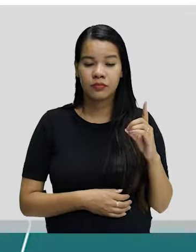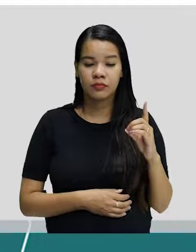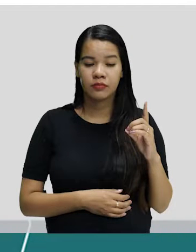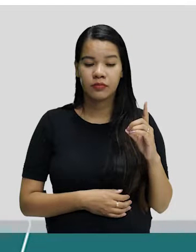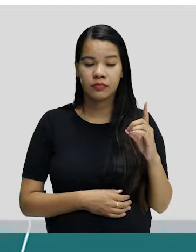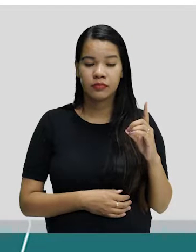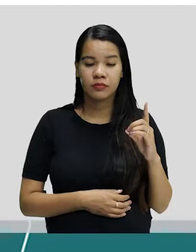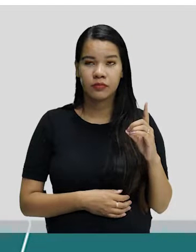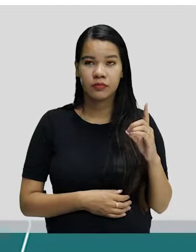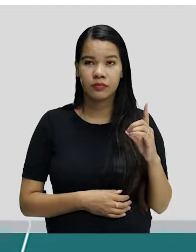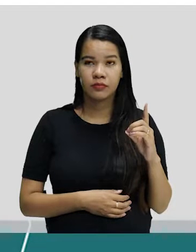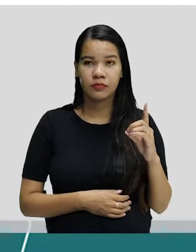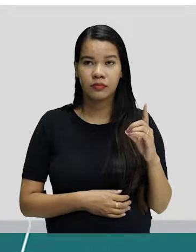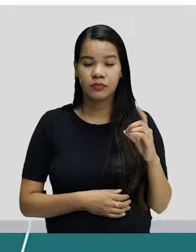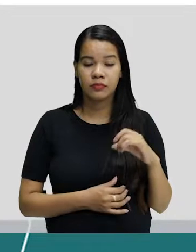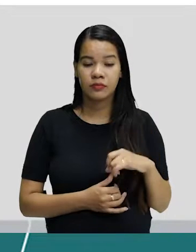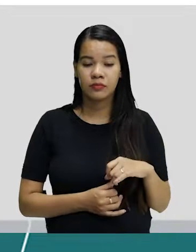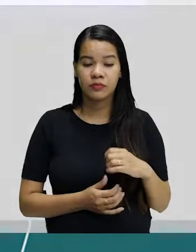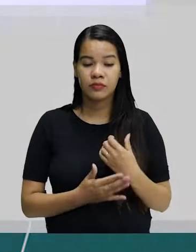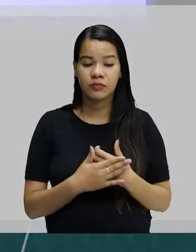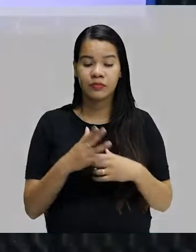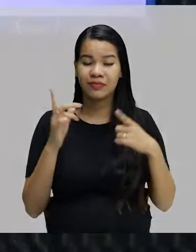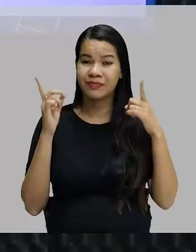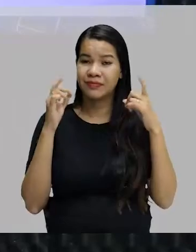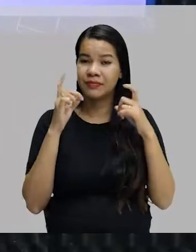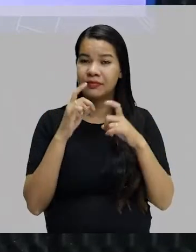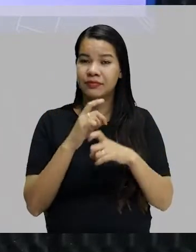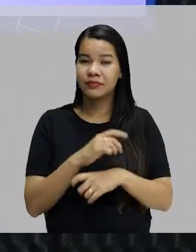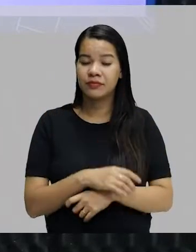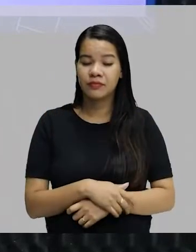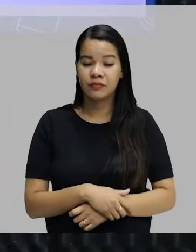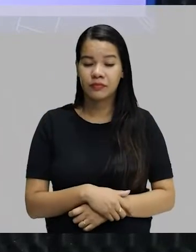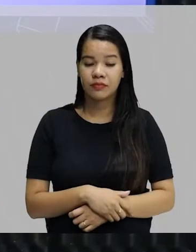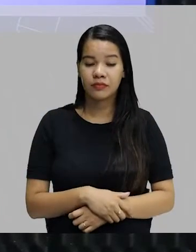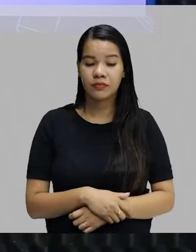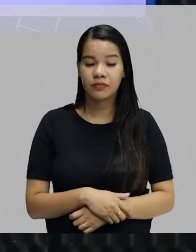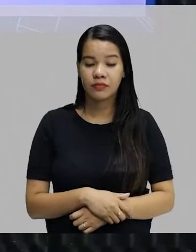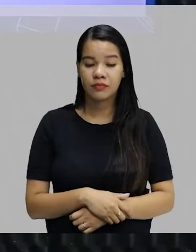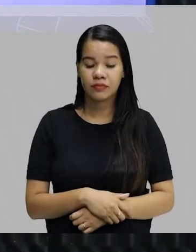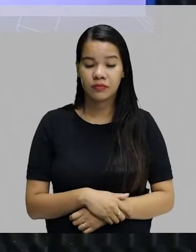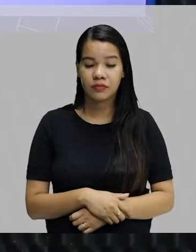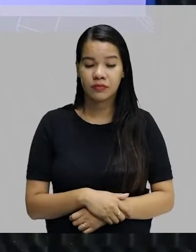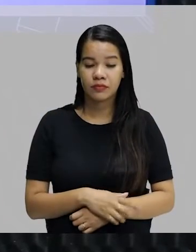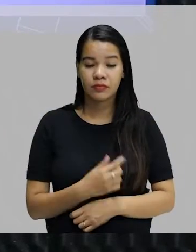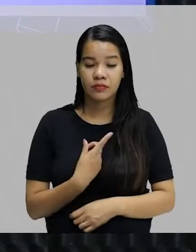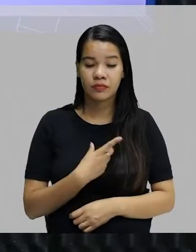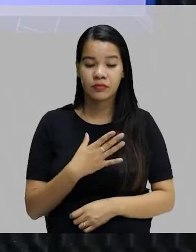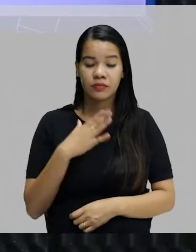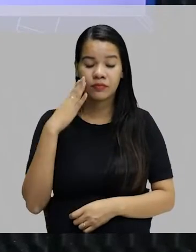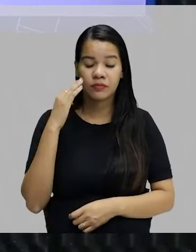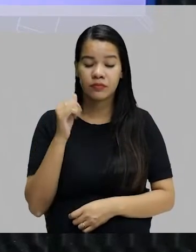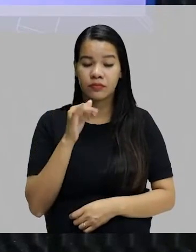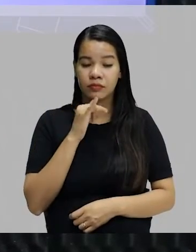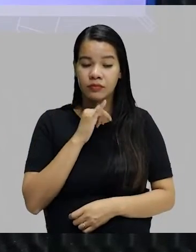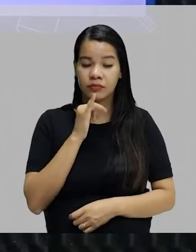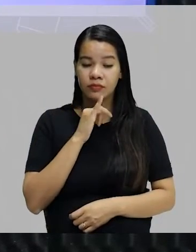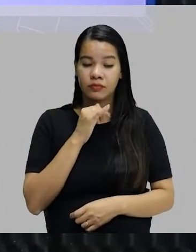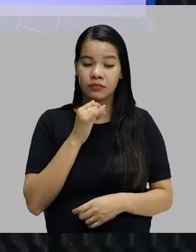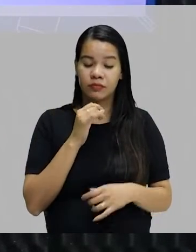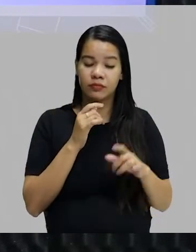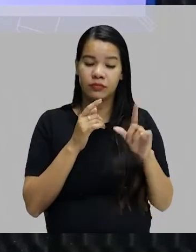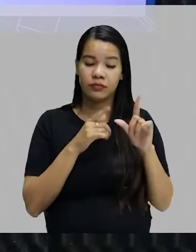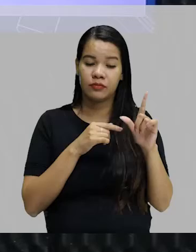matriz religiosa, mas aí ficou difícil, tá? Nós sabemos aqui, por exemplo, como tem na letra